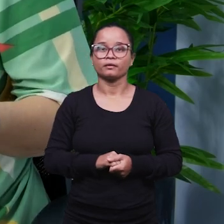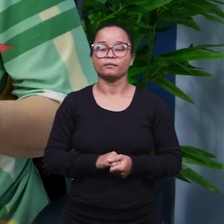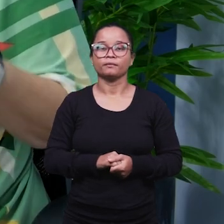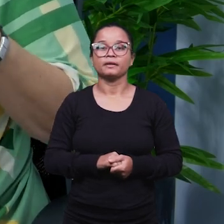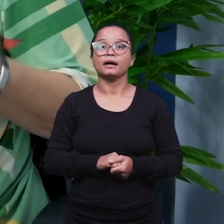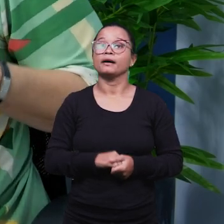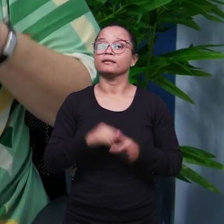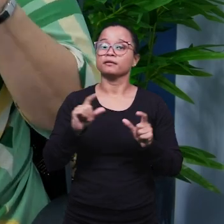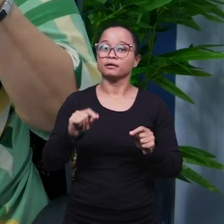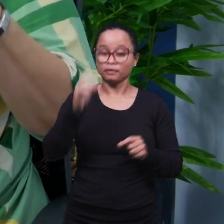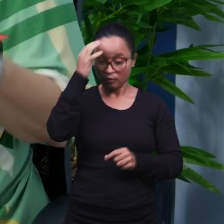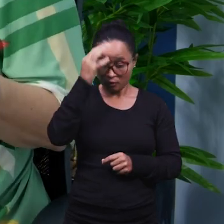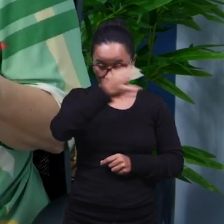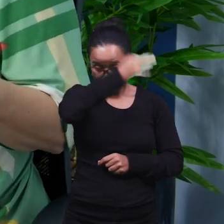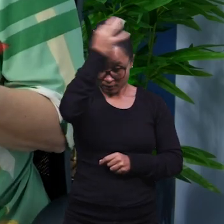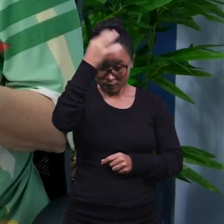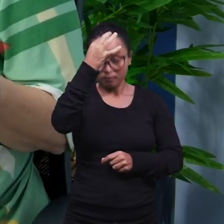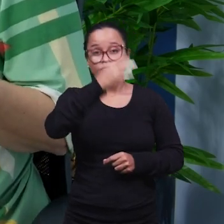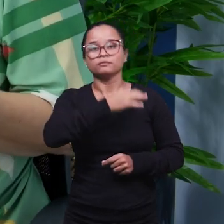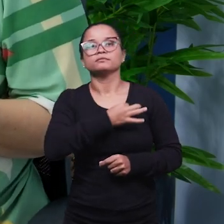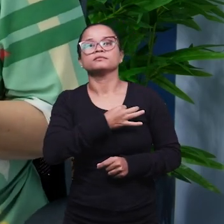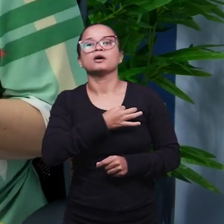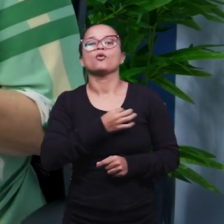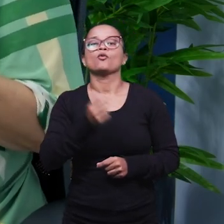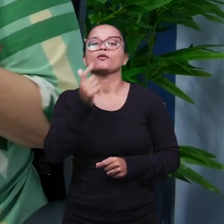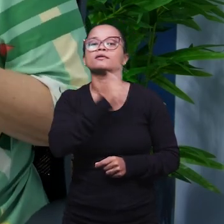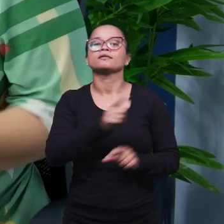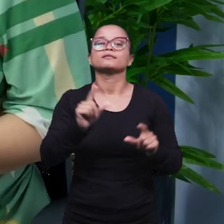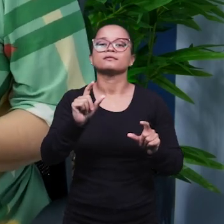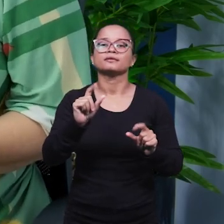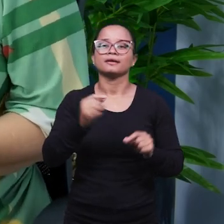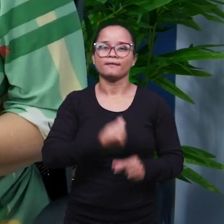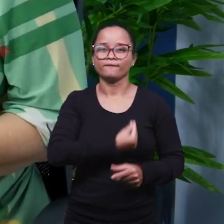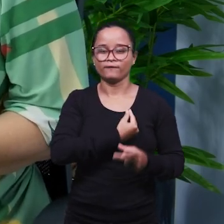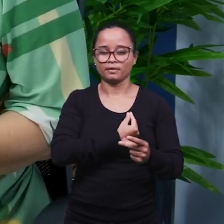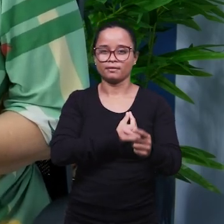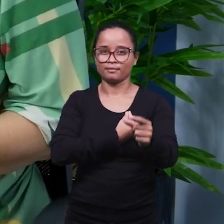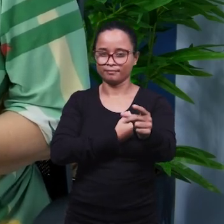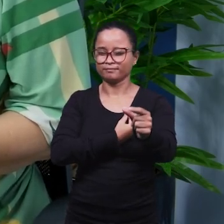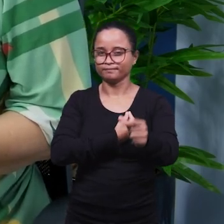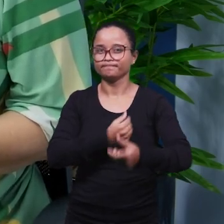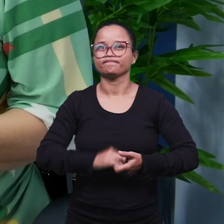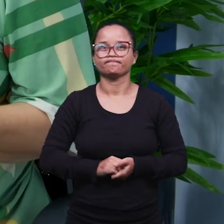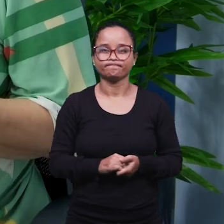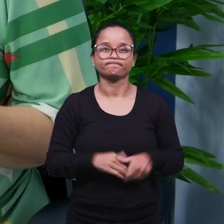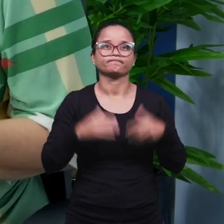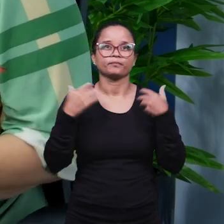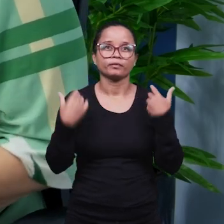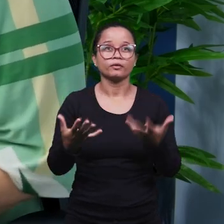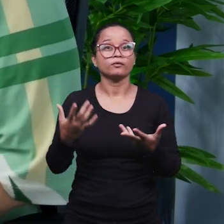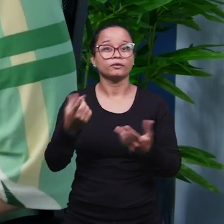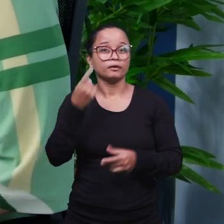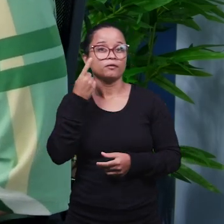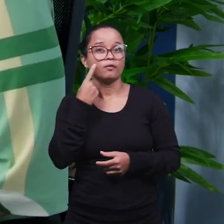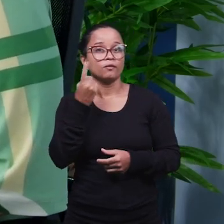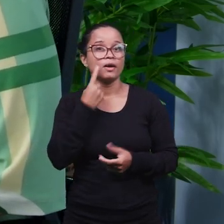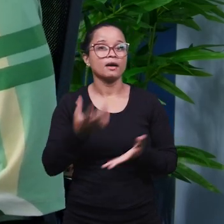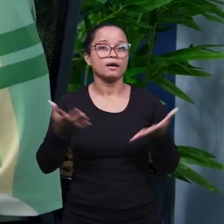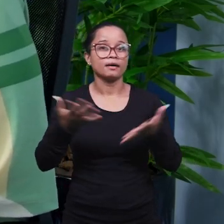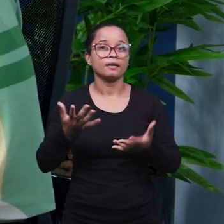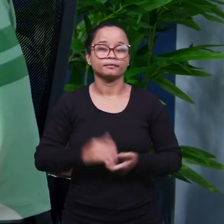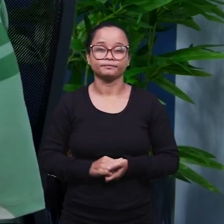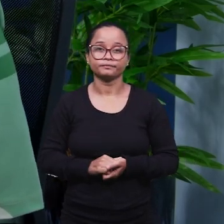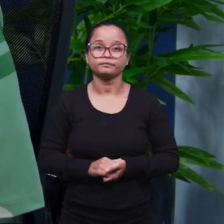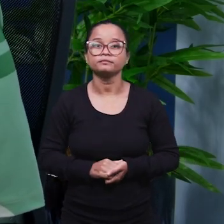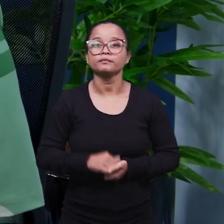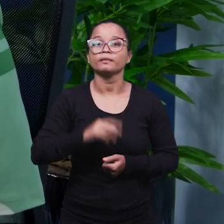novo nascimento, tem o batismo com o Espírito Santo, alcança a vida eterna. Então, os irmãos vejam que